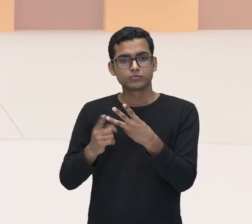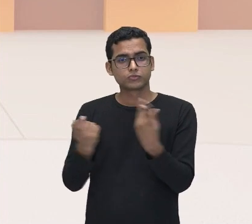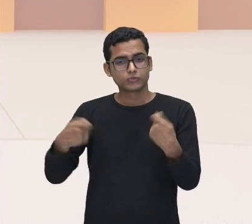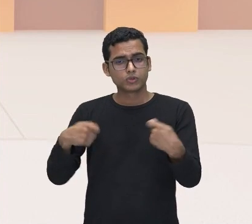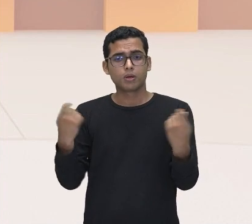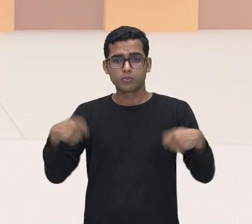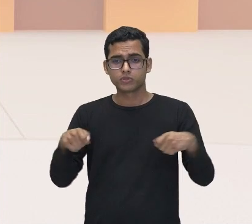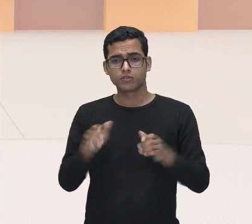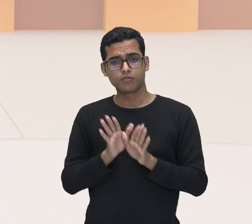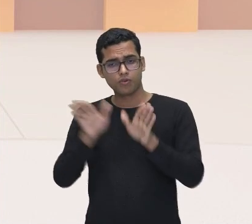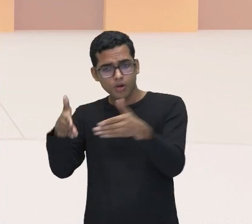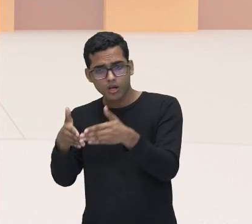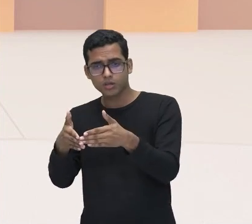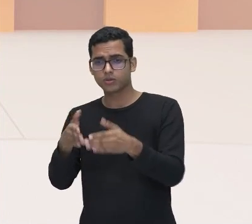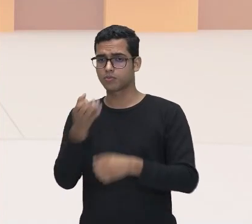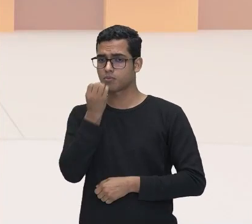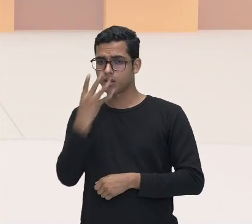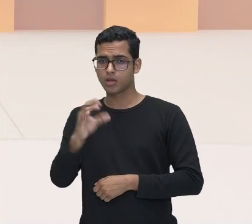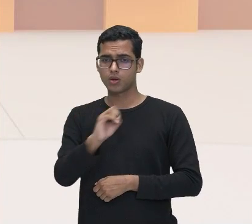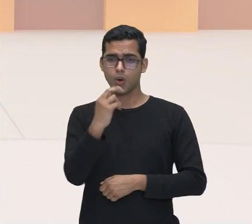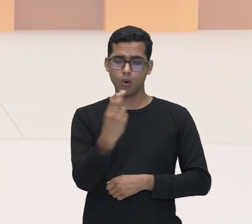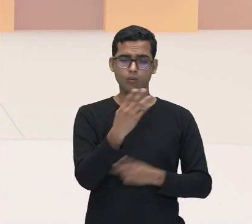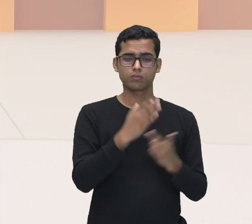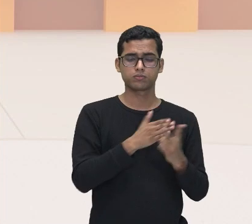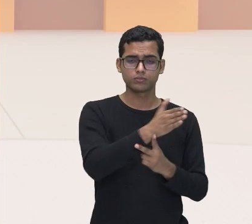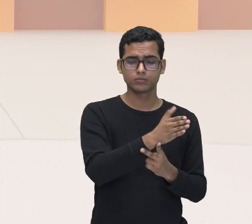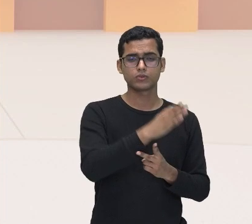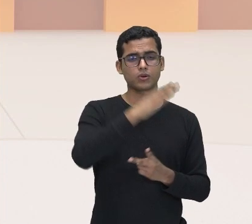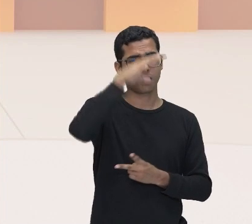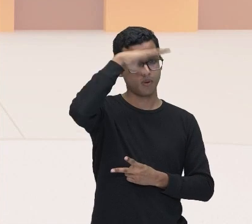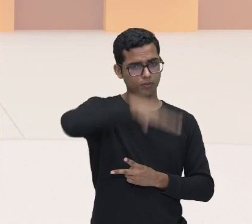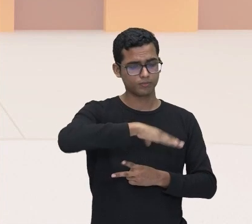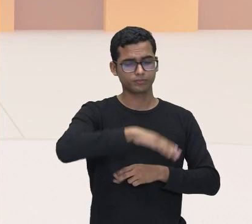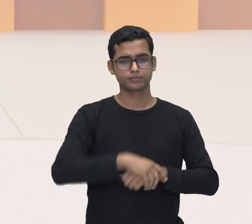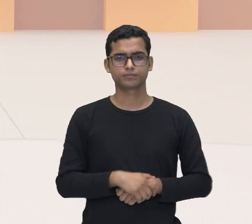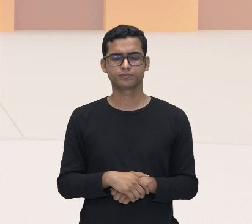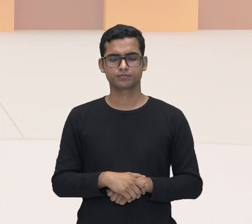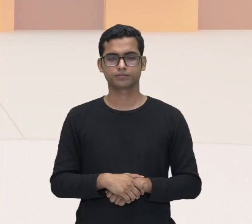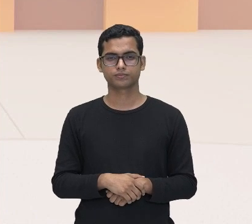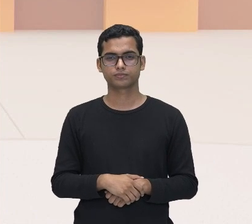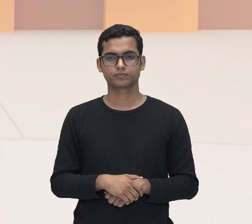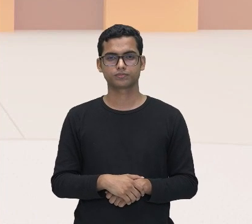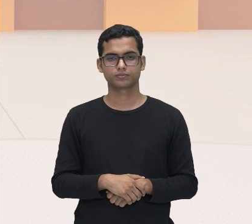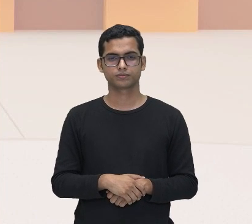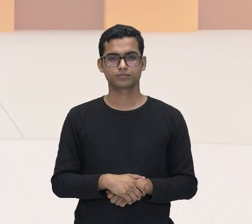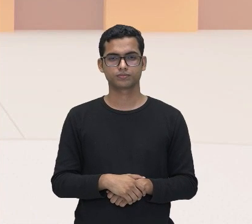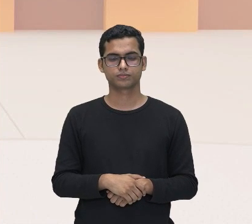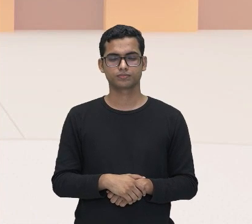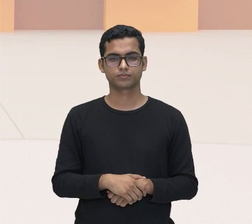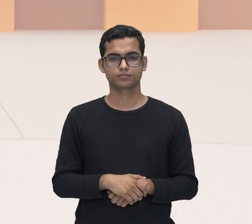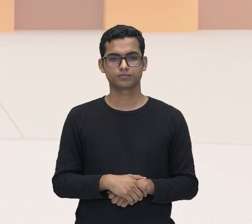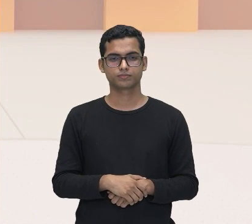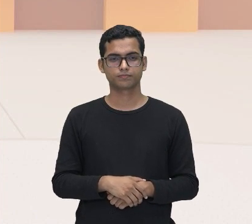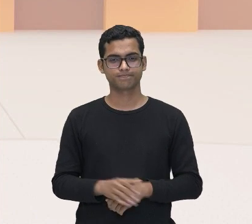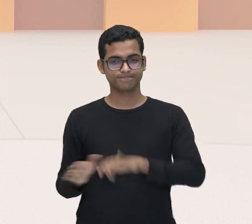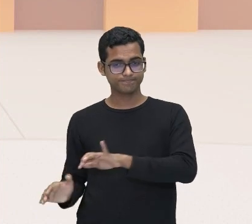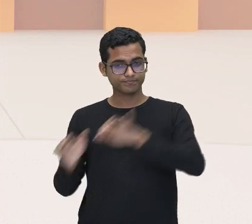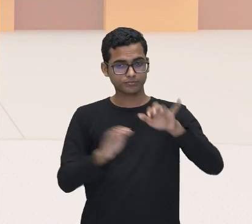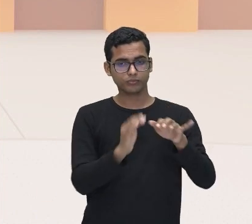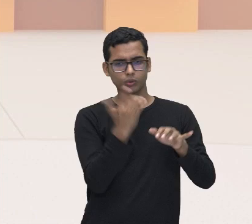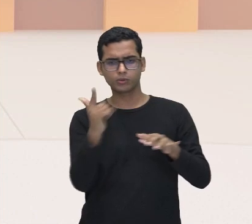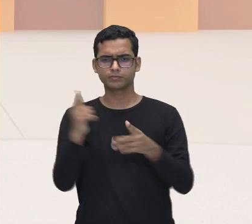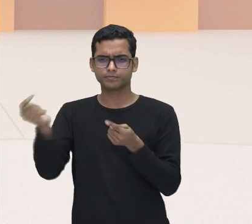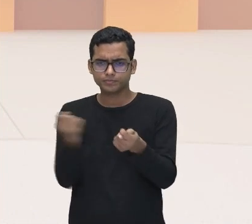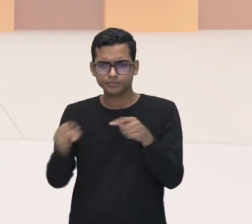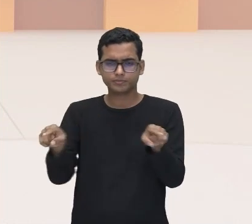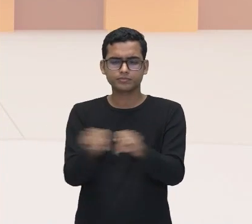mal, né? Muito bem. E mais uma dominação legítima, aí na visão de